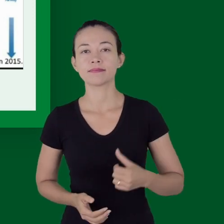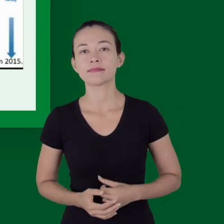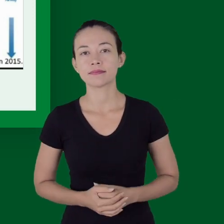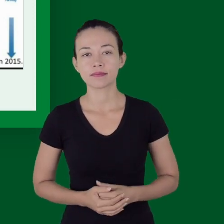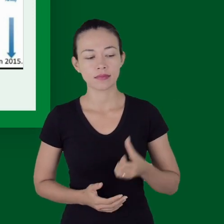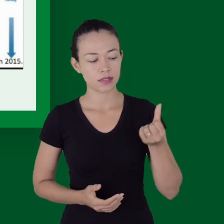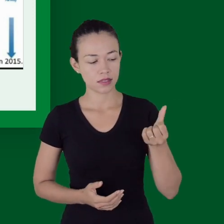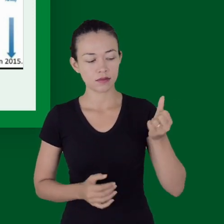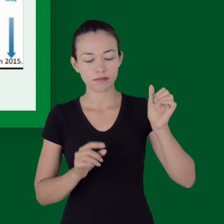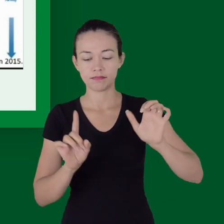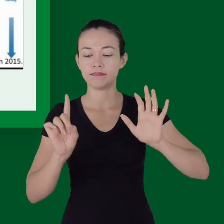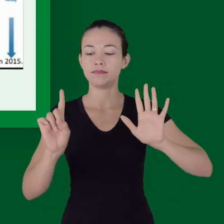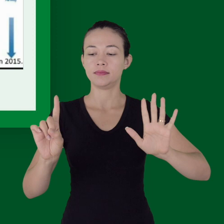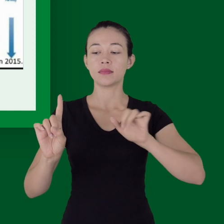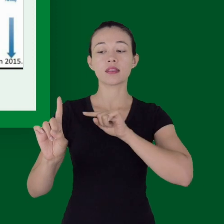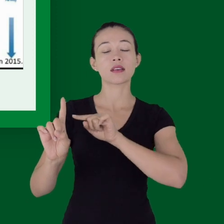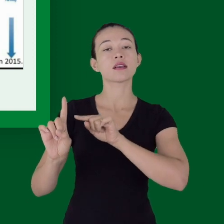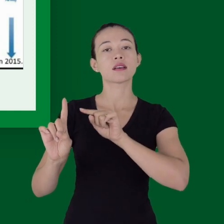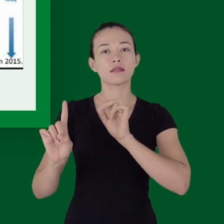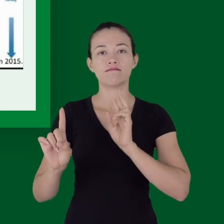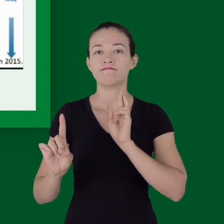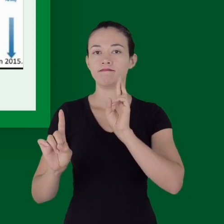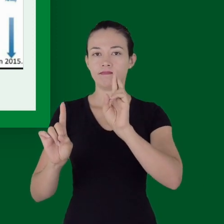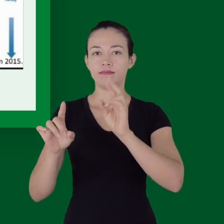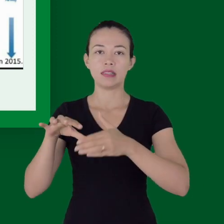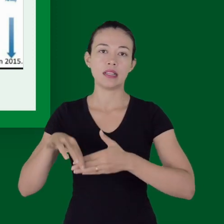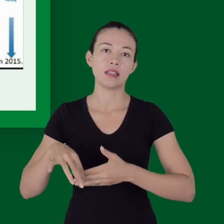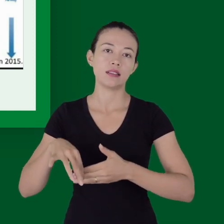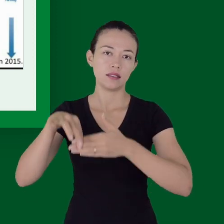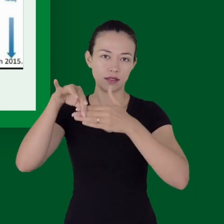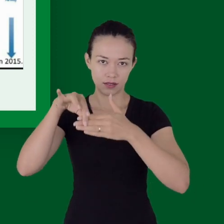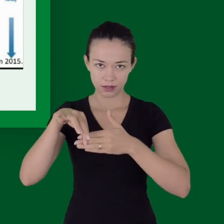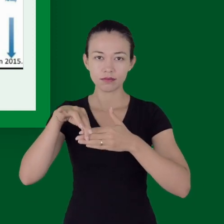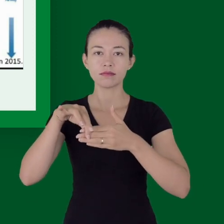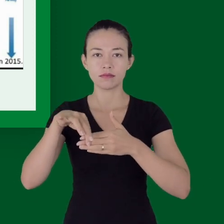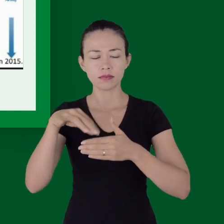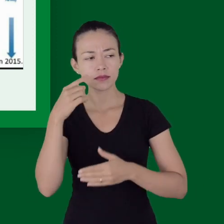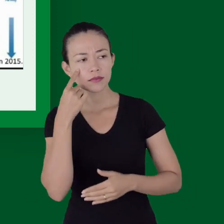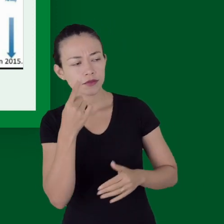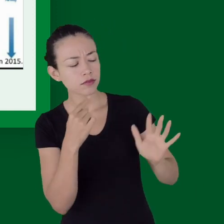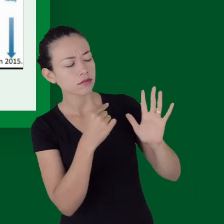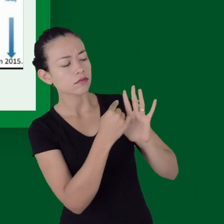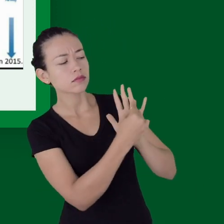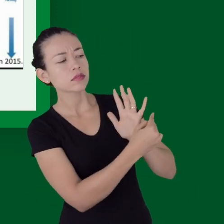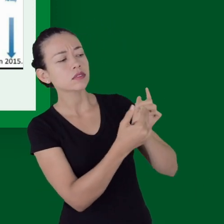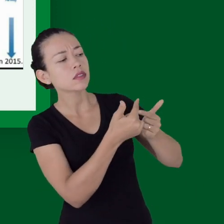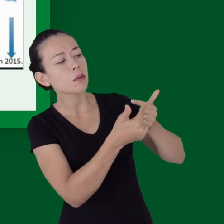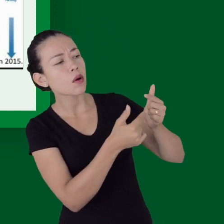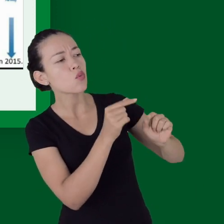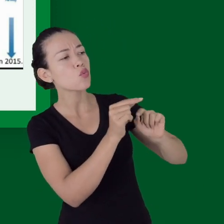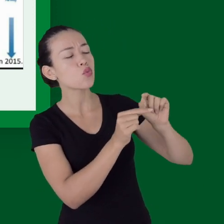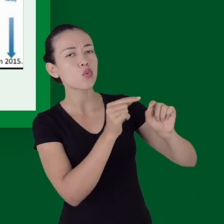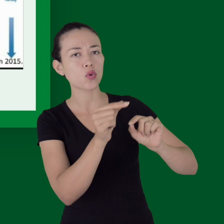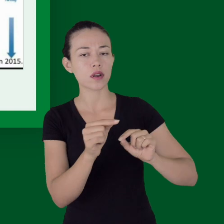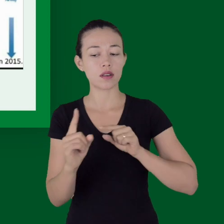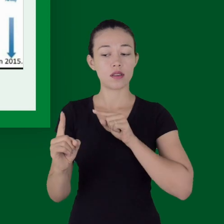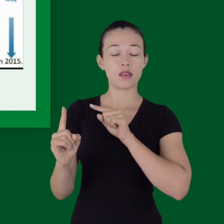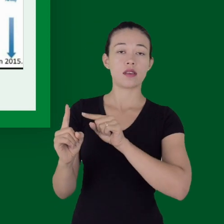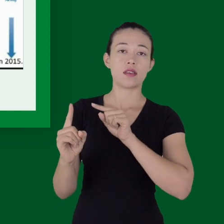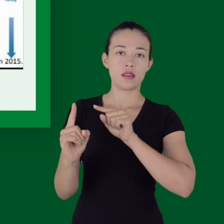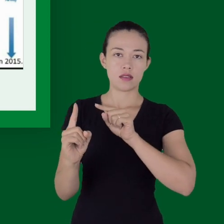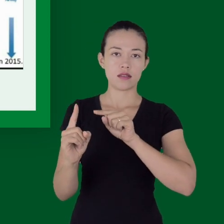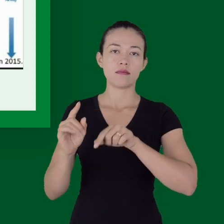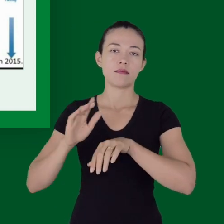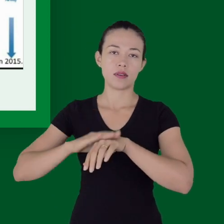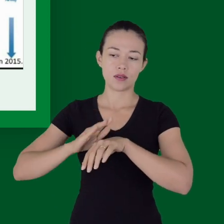de modo que a gente tem um líder que vai coordenar todo o processo, a função de cada um. Eu vou falar mais detalhadamente